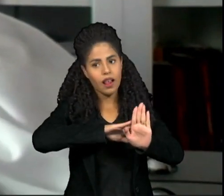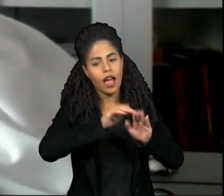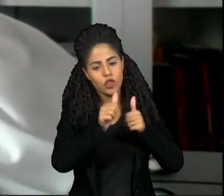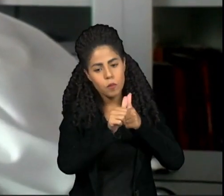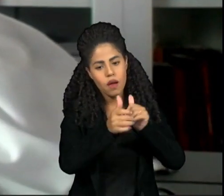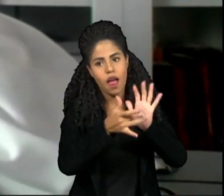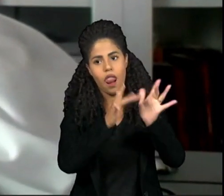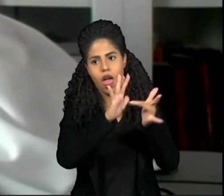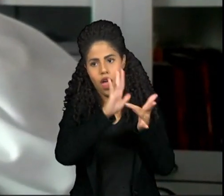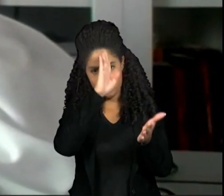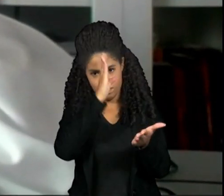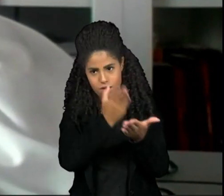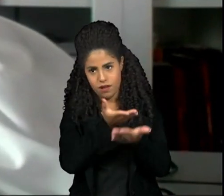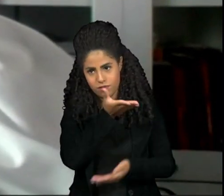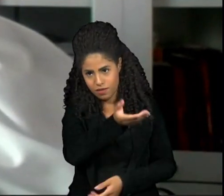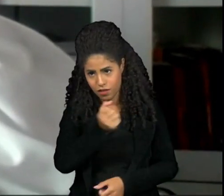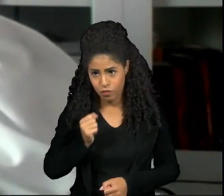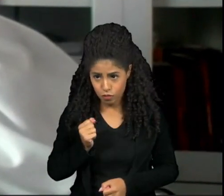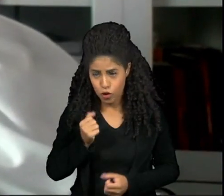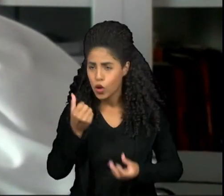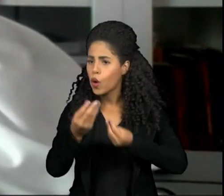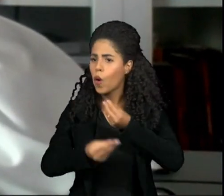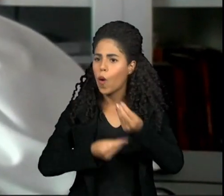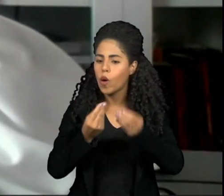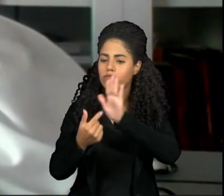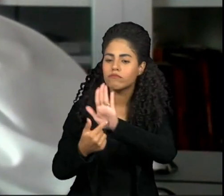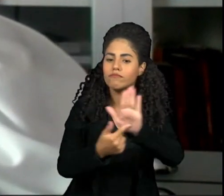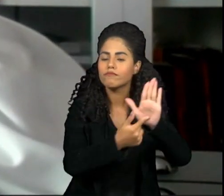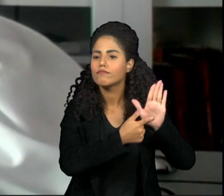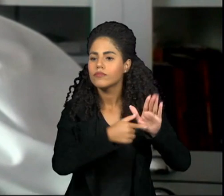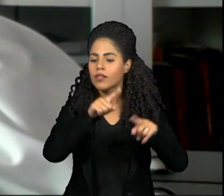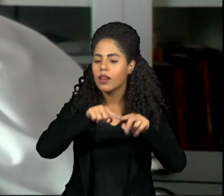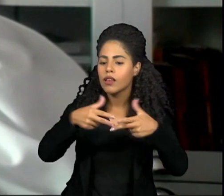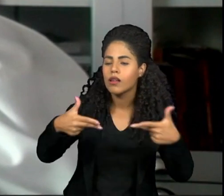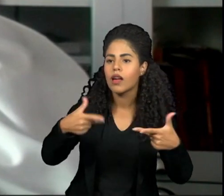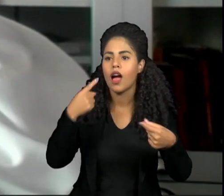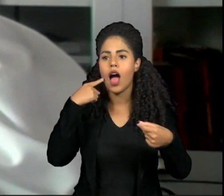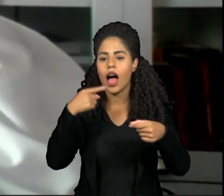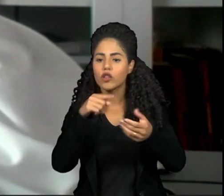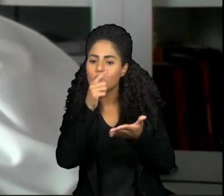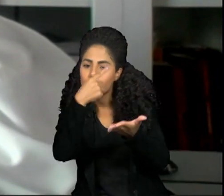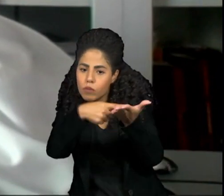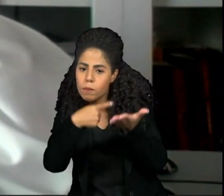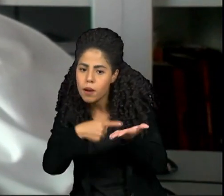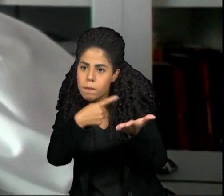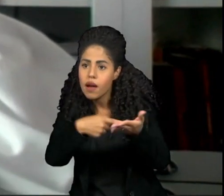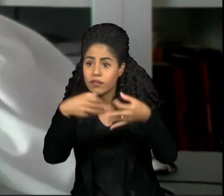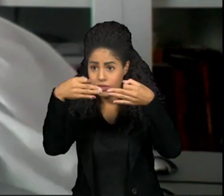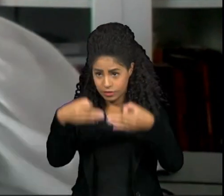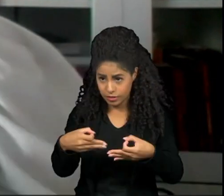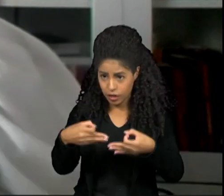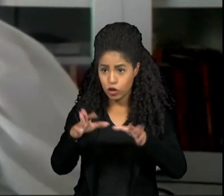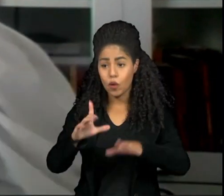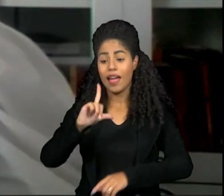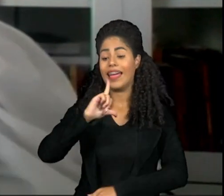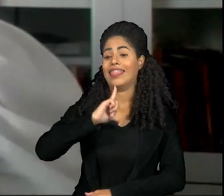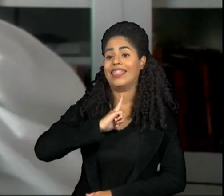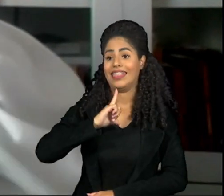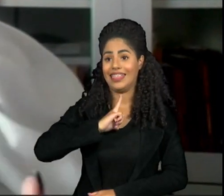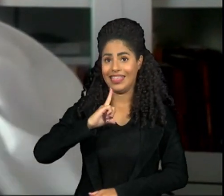foi laicizada através desses instrumentos, desses tratados internacionais. Existe